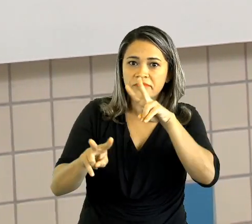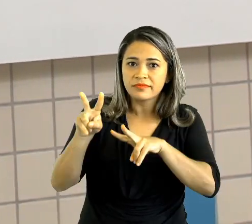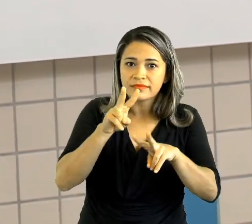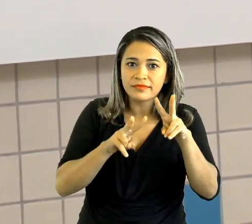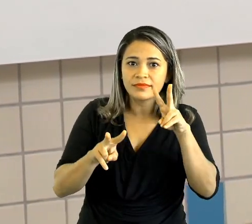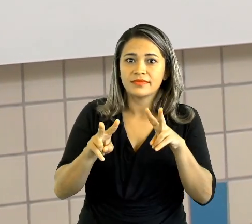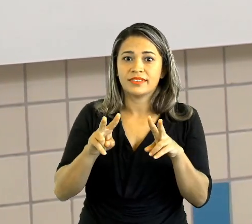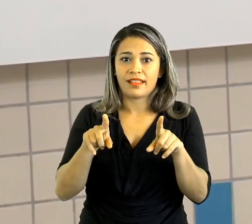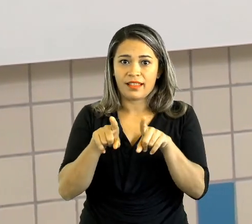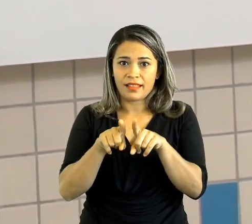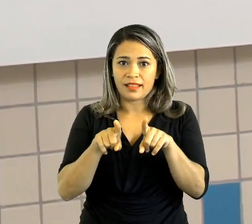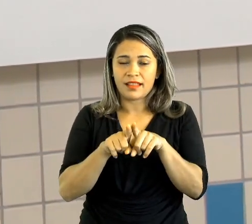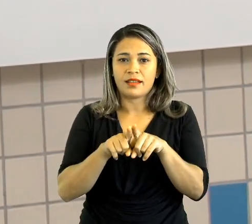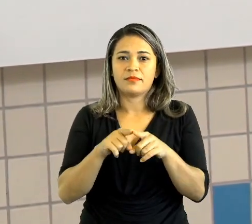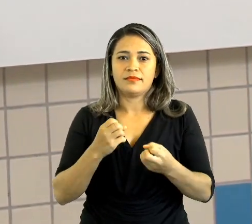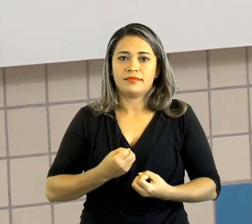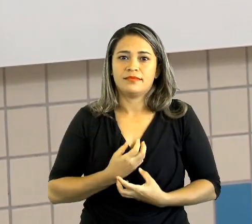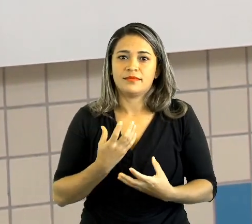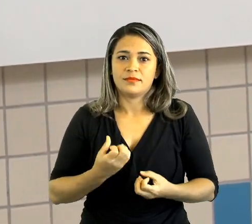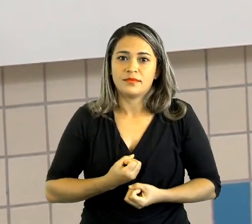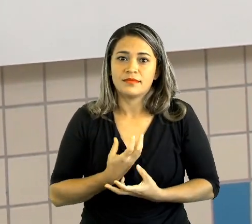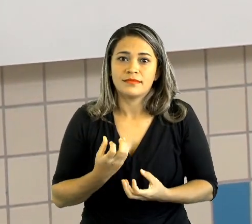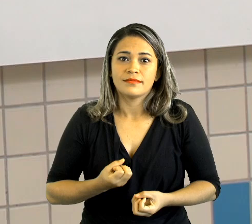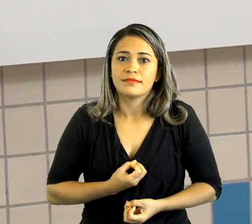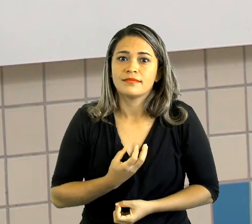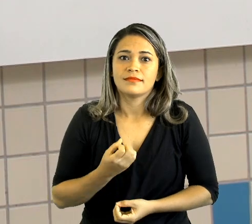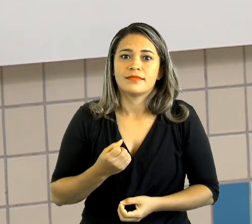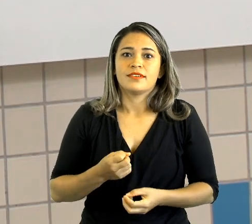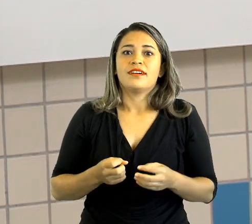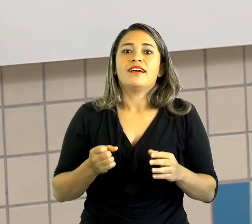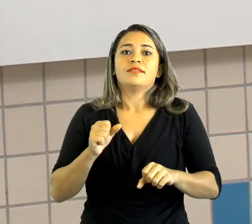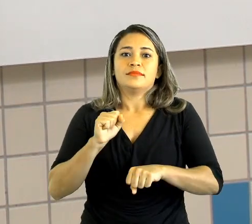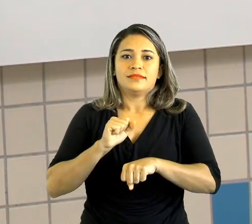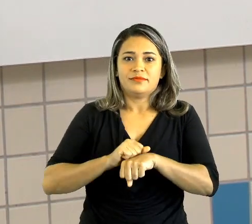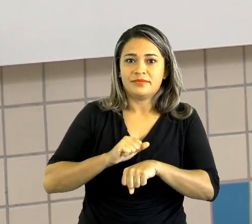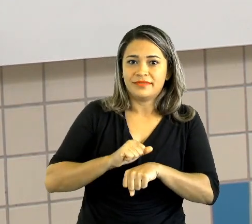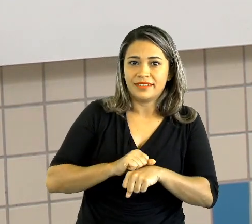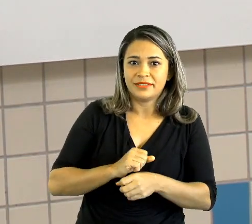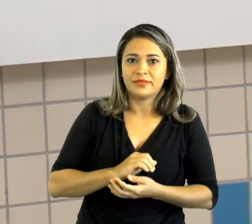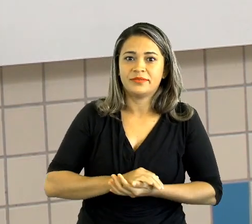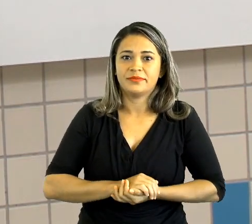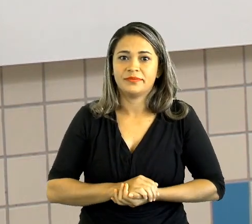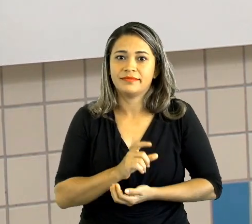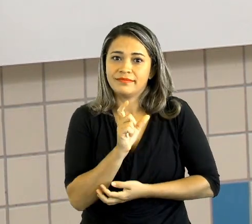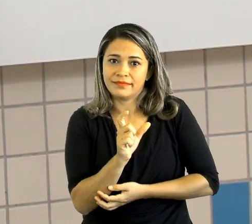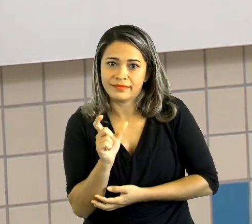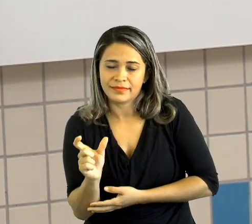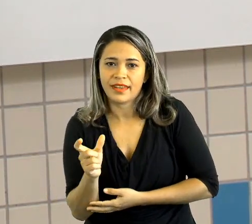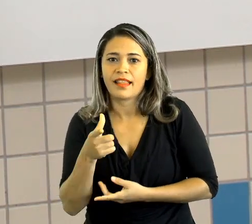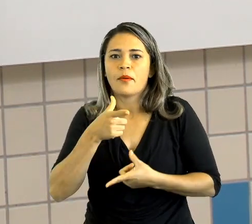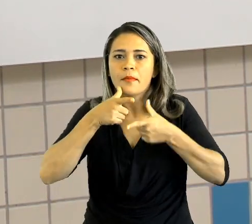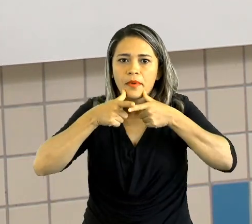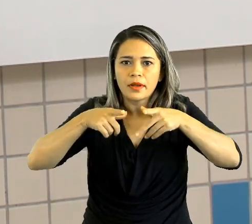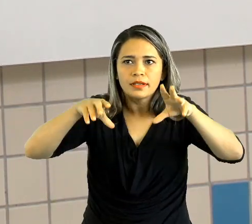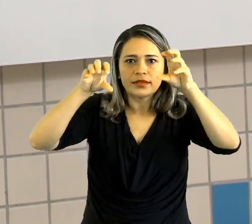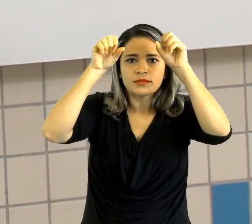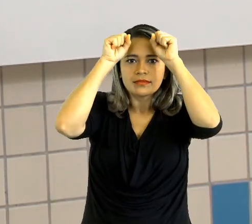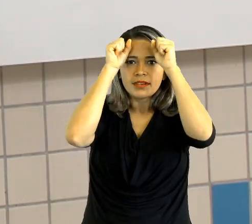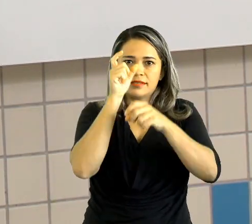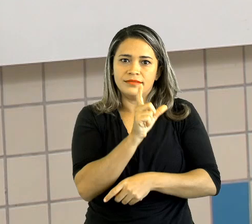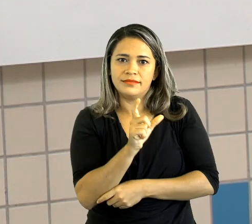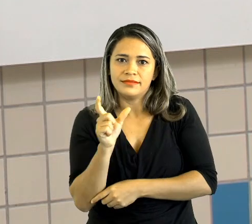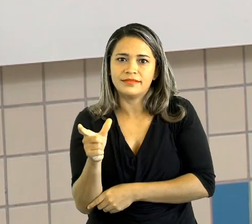concreto? Ótimo! Então a gente conseguiu identificar a linguagem verbal, a linguagem não verbal,